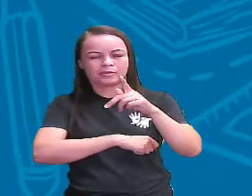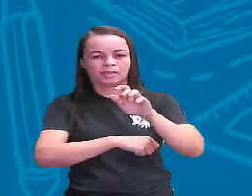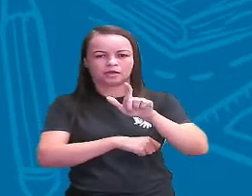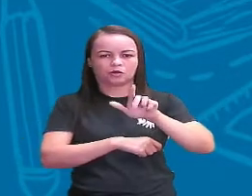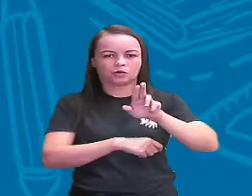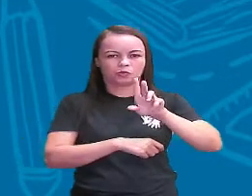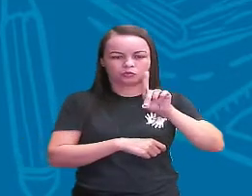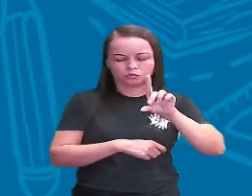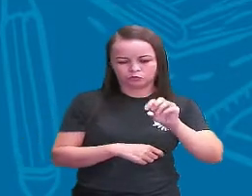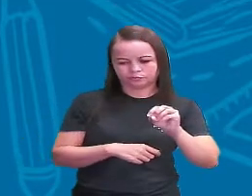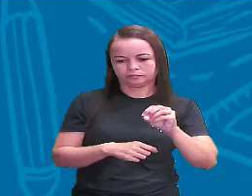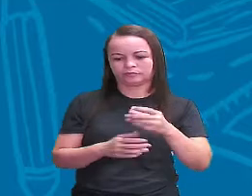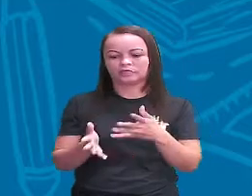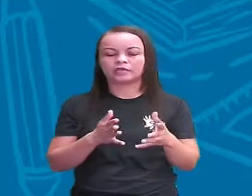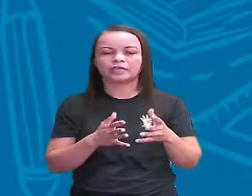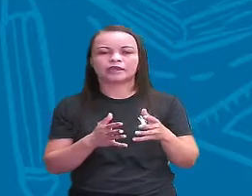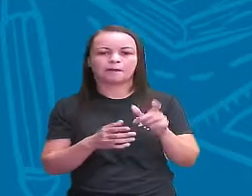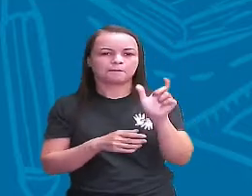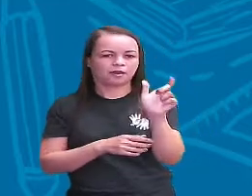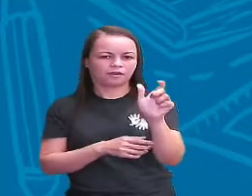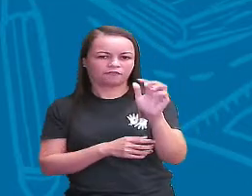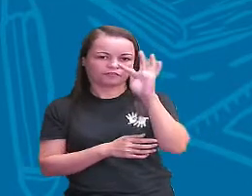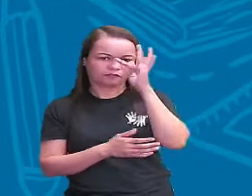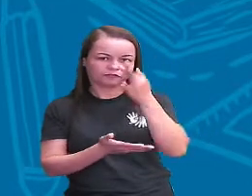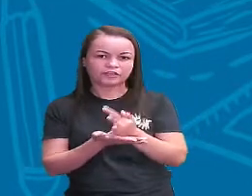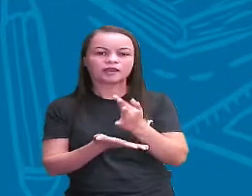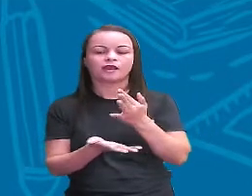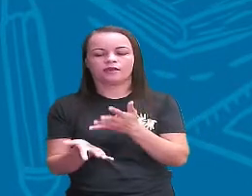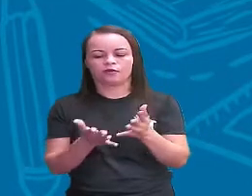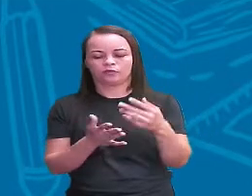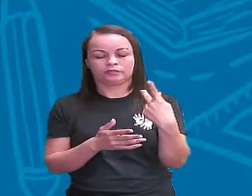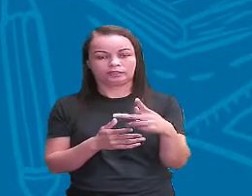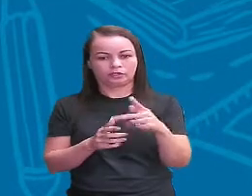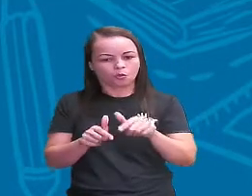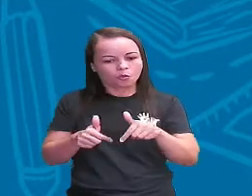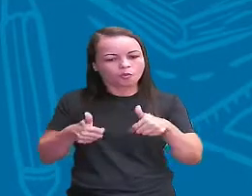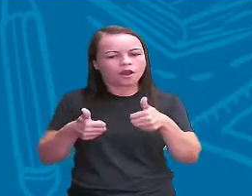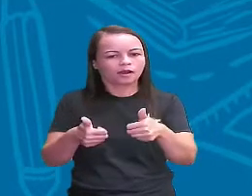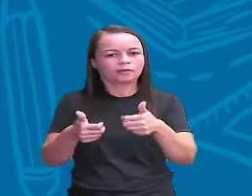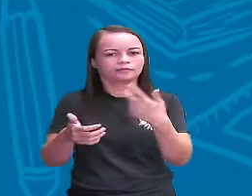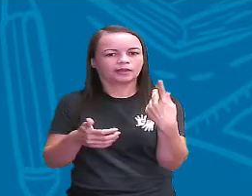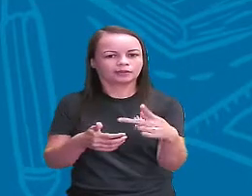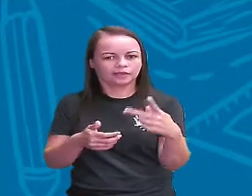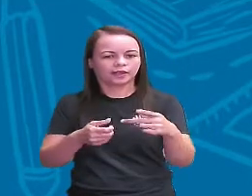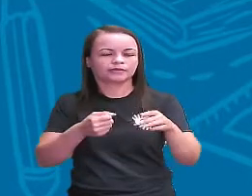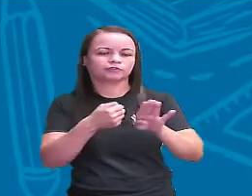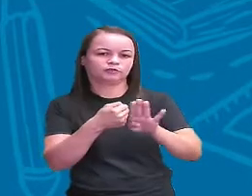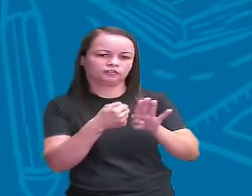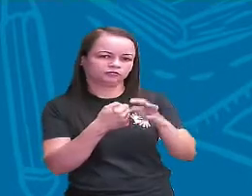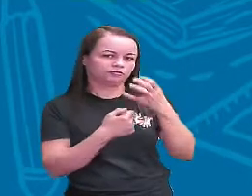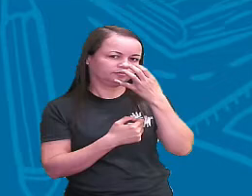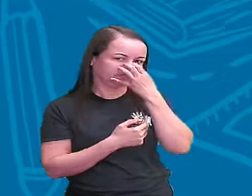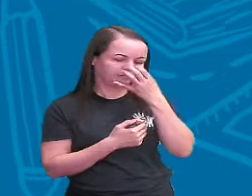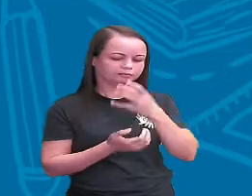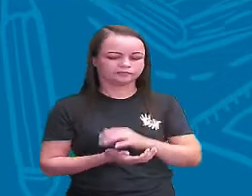a palavra fiel, tá? Que está dando qualidade a esse substantivo